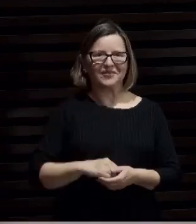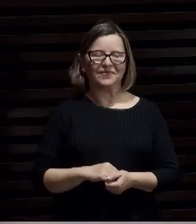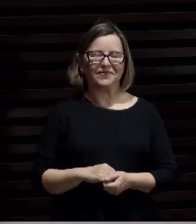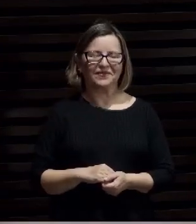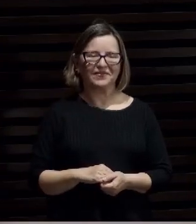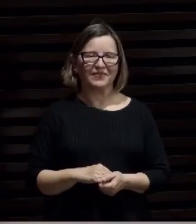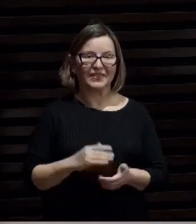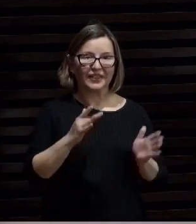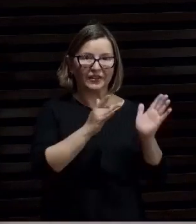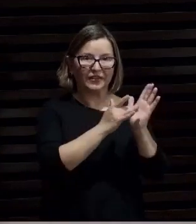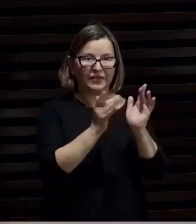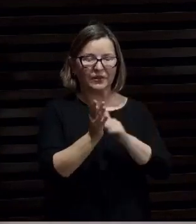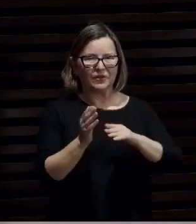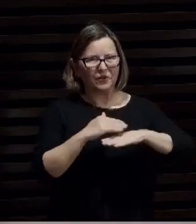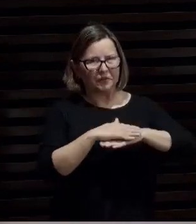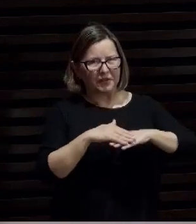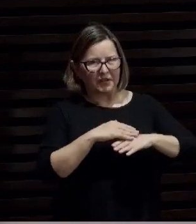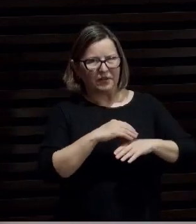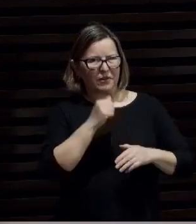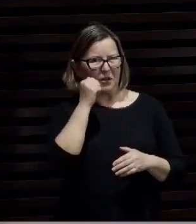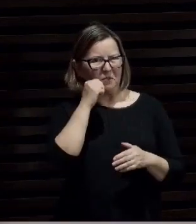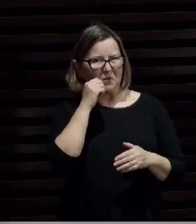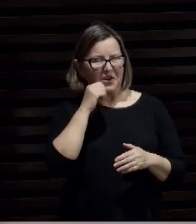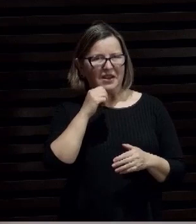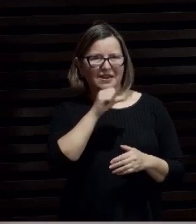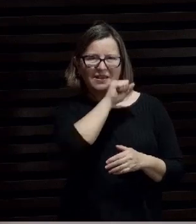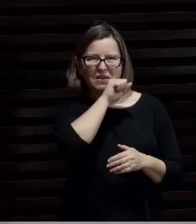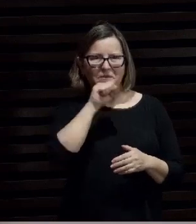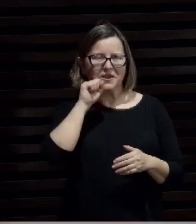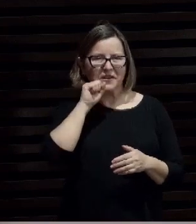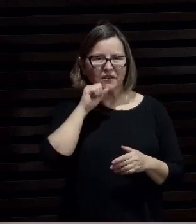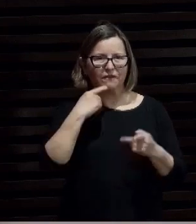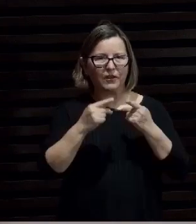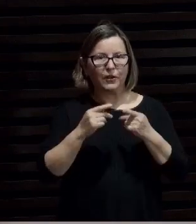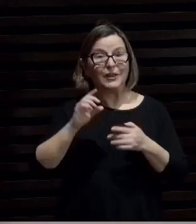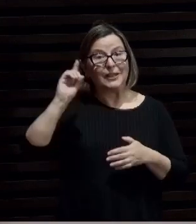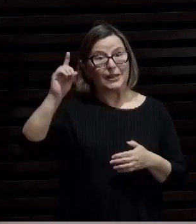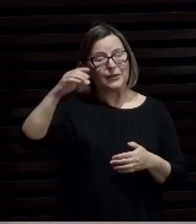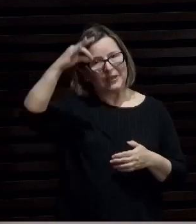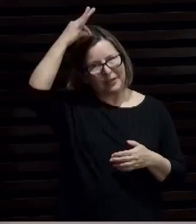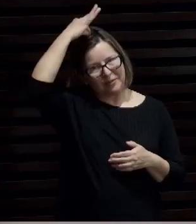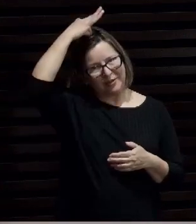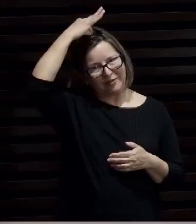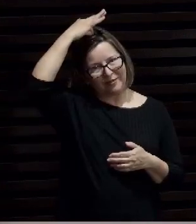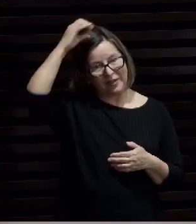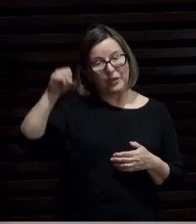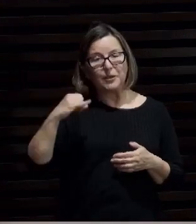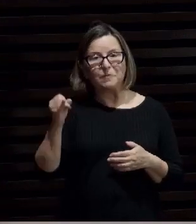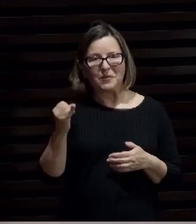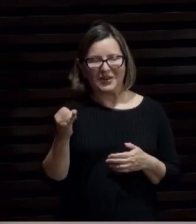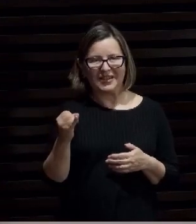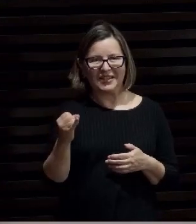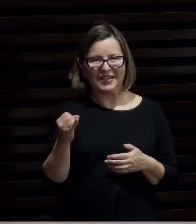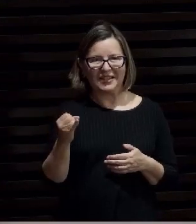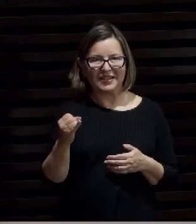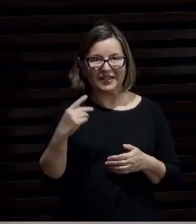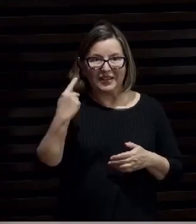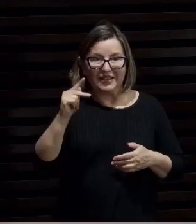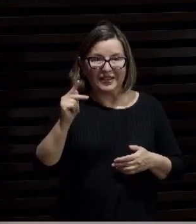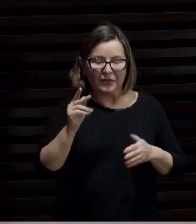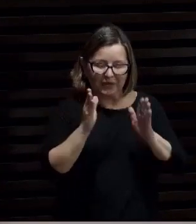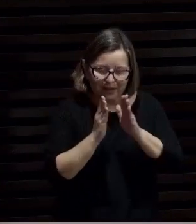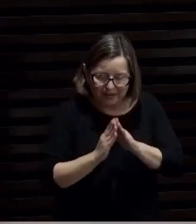Jesus, conversando com a mulher no poço, diz que Deus é Espírito e importa que os